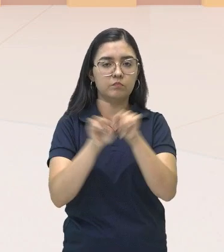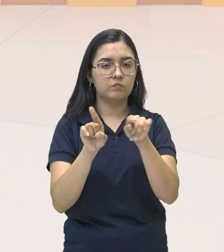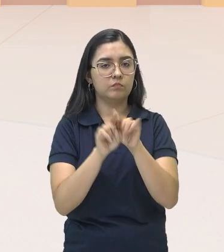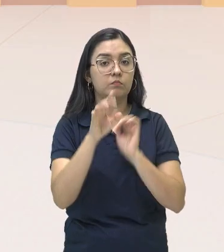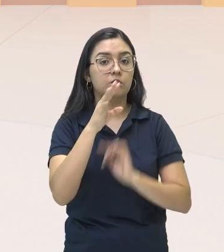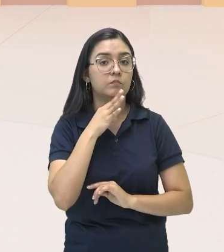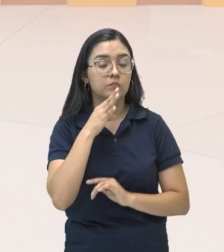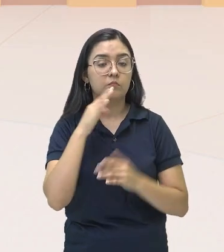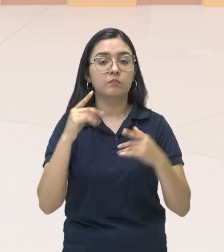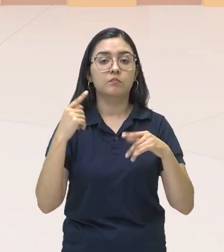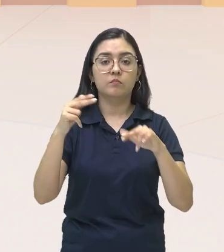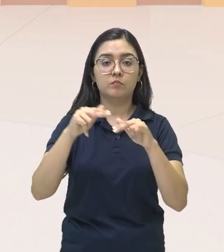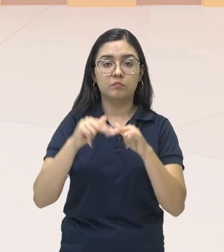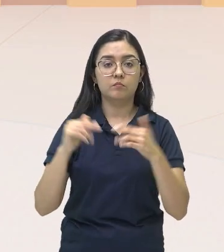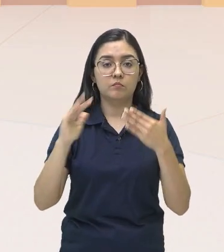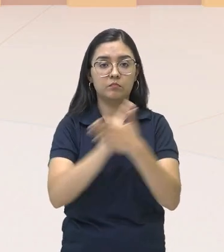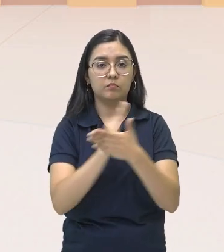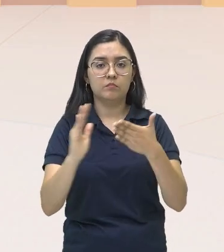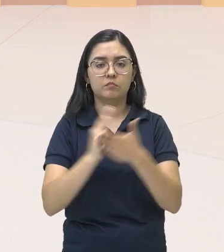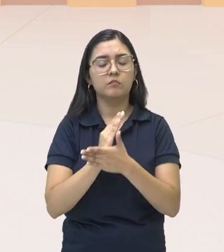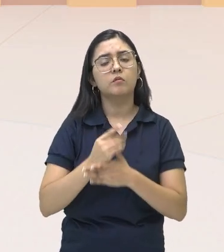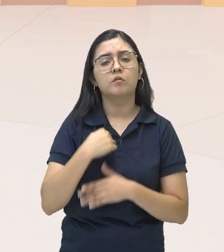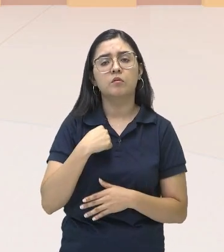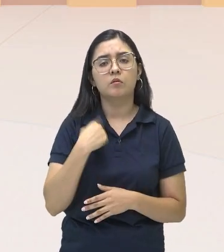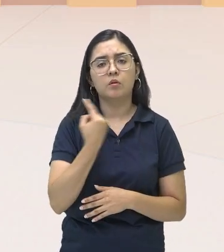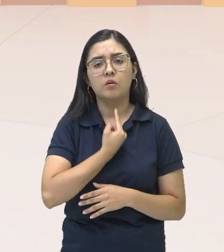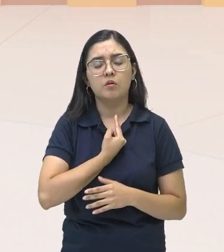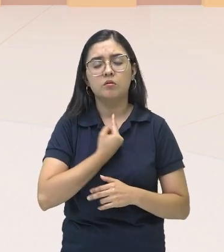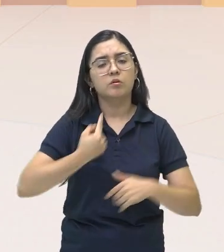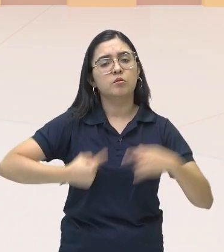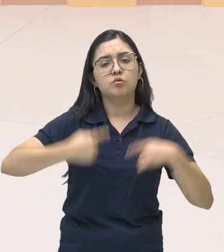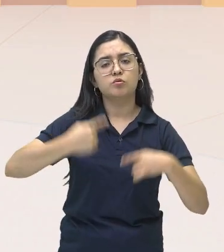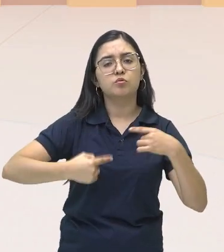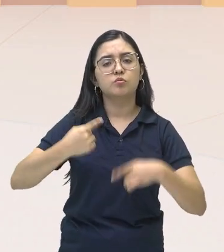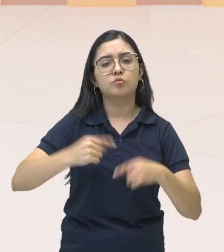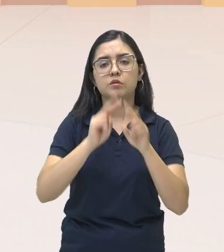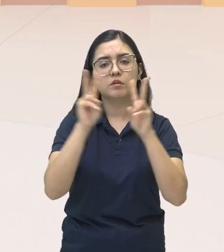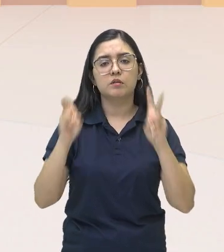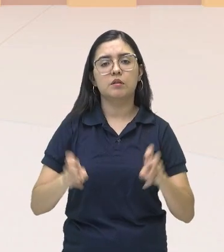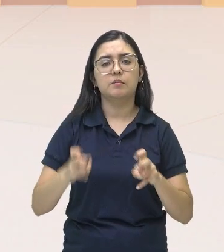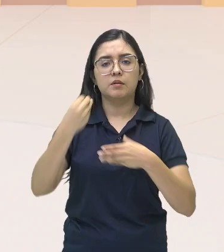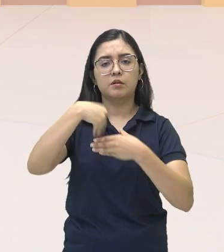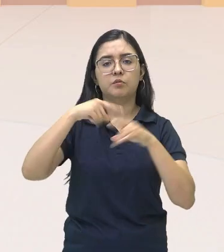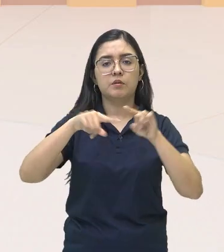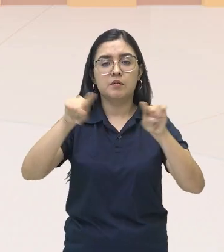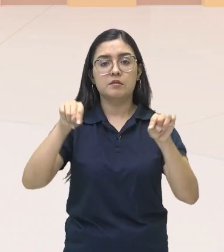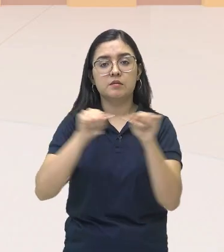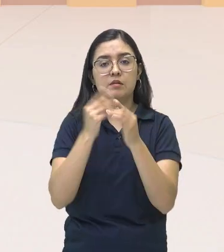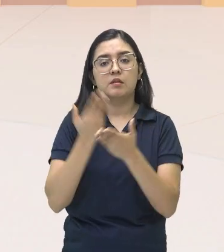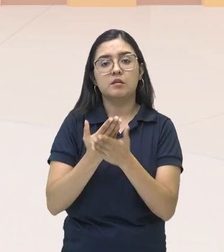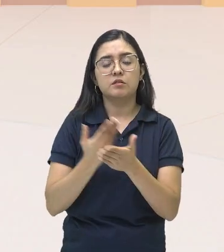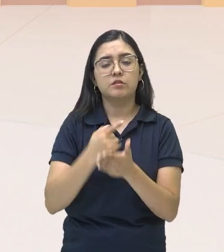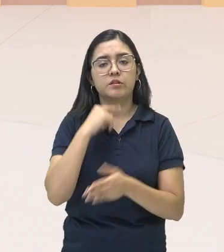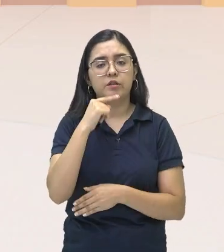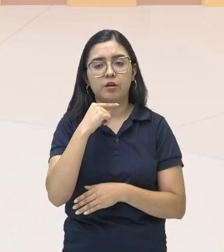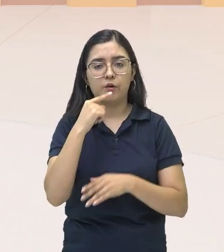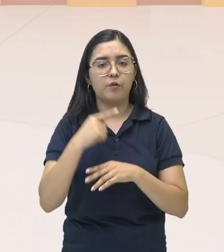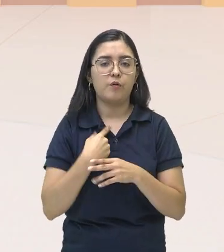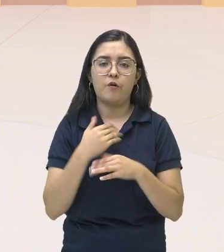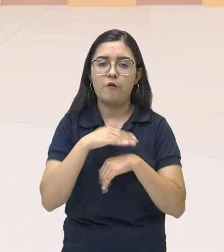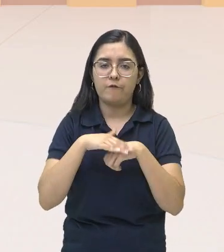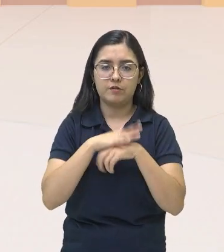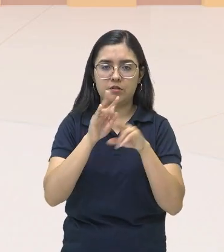né? Porque às vezes a gente não discute esse tipo de assunto nas nossas aulas. Nas salas de aula ninguém conversa sobre isso